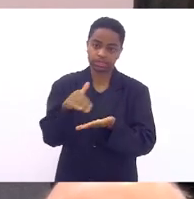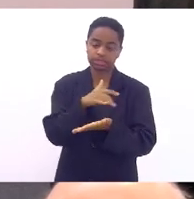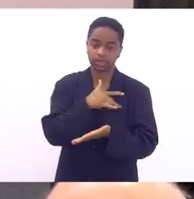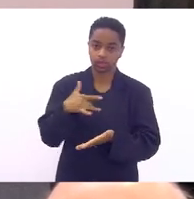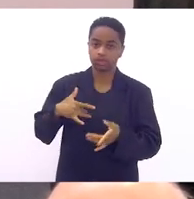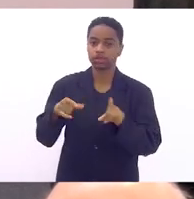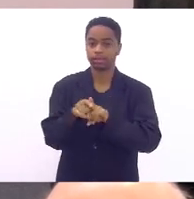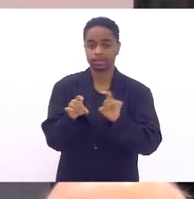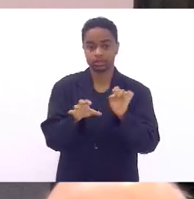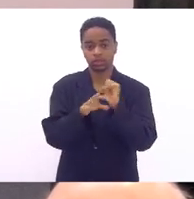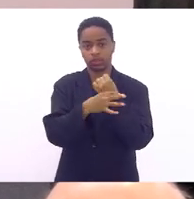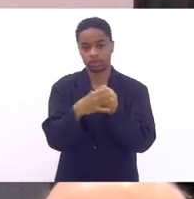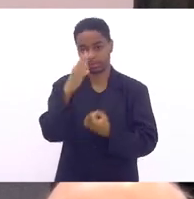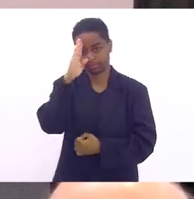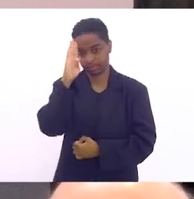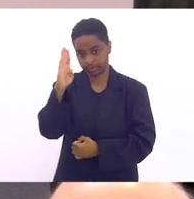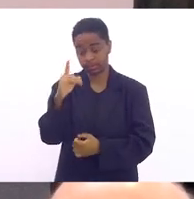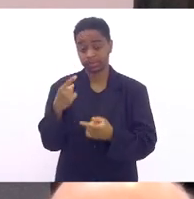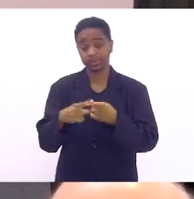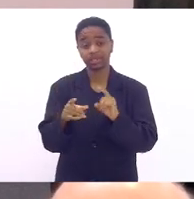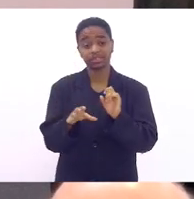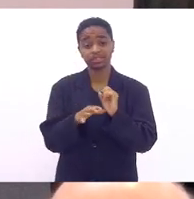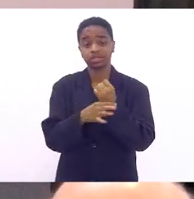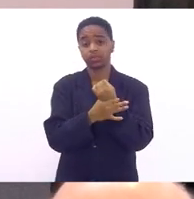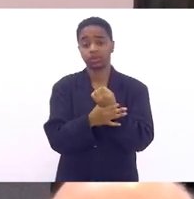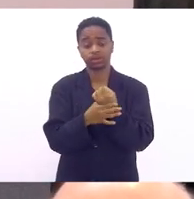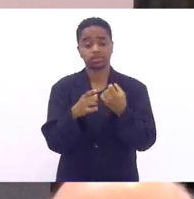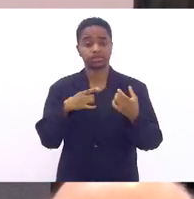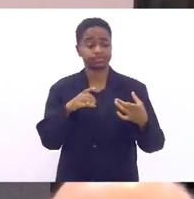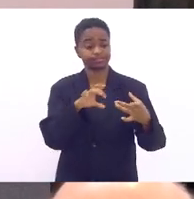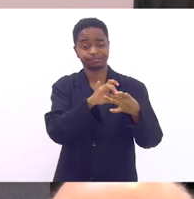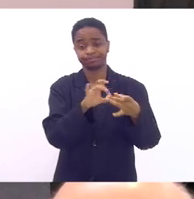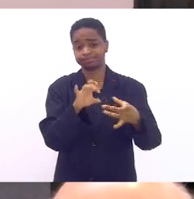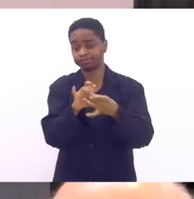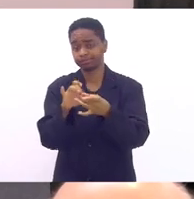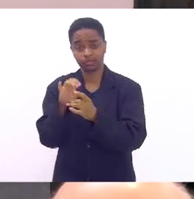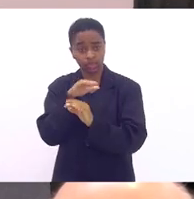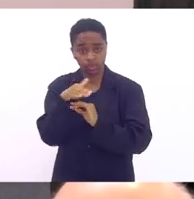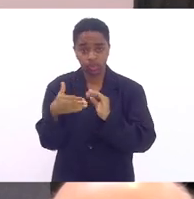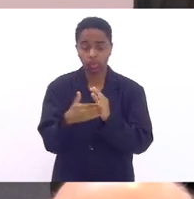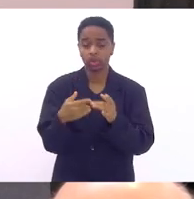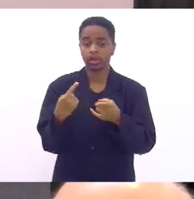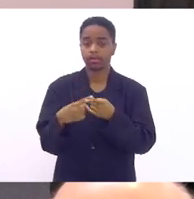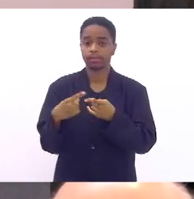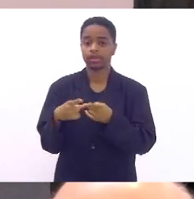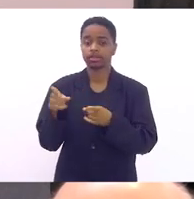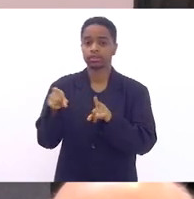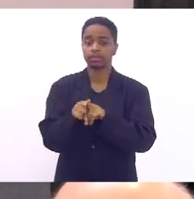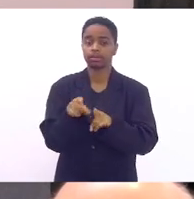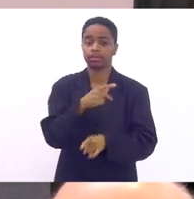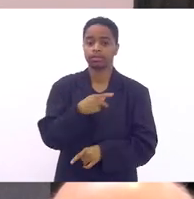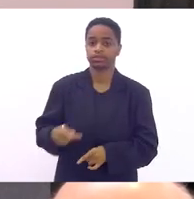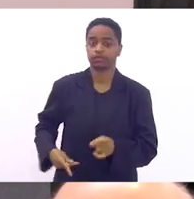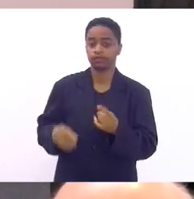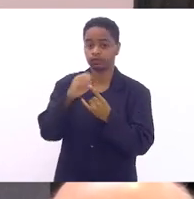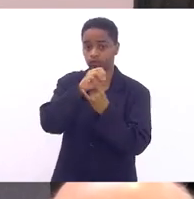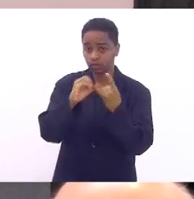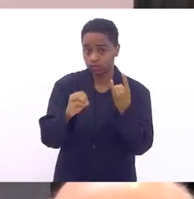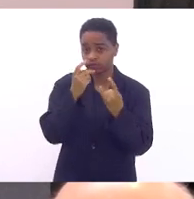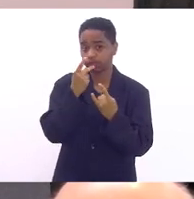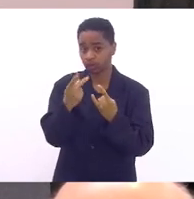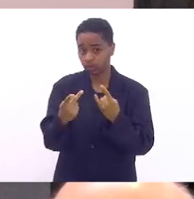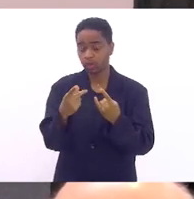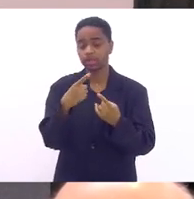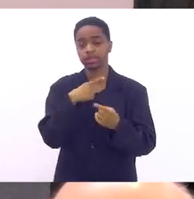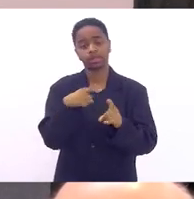fundamental Não é a segurança perpassa por todos inovação tecnológica que falou o presidente da fio Cruz também tem